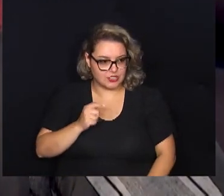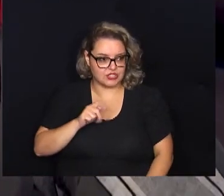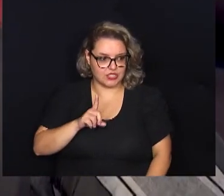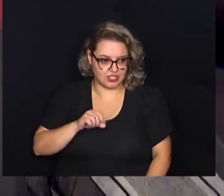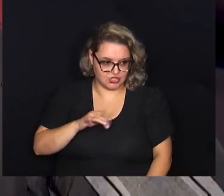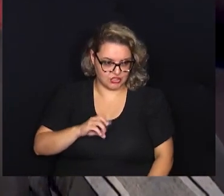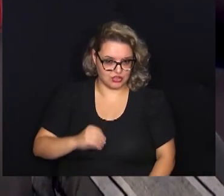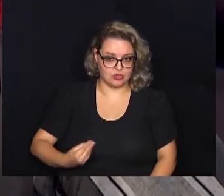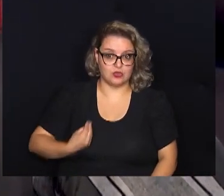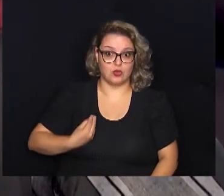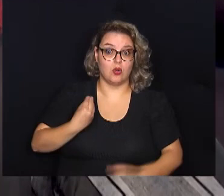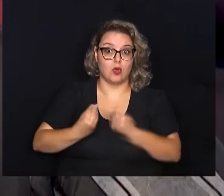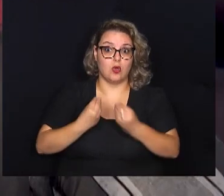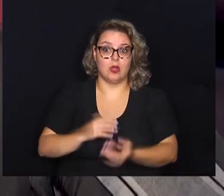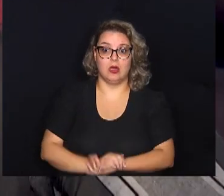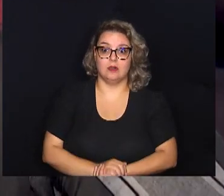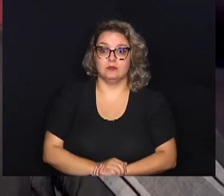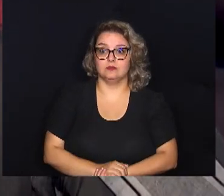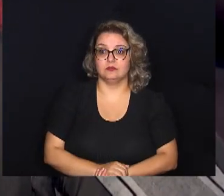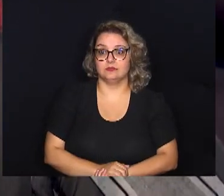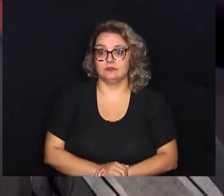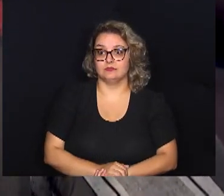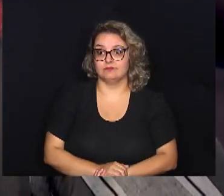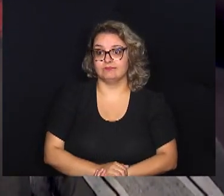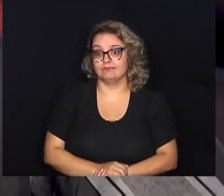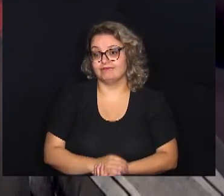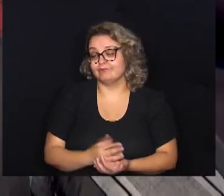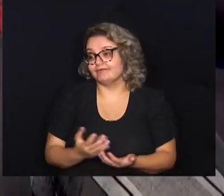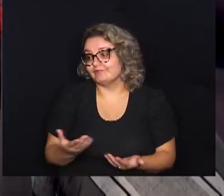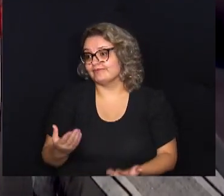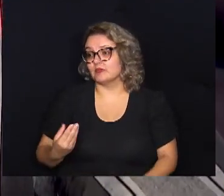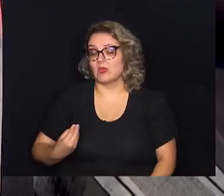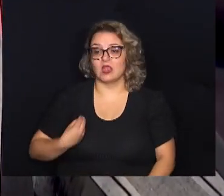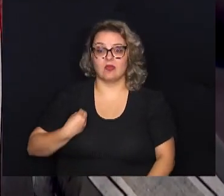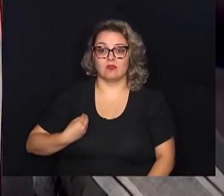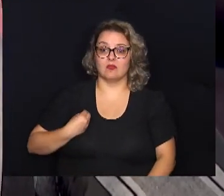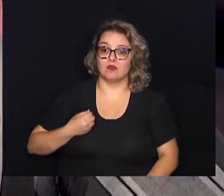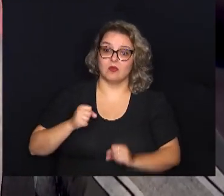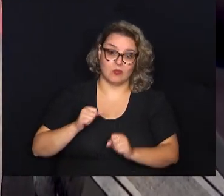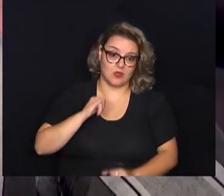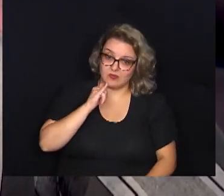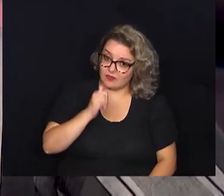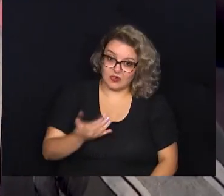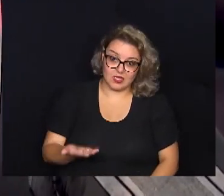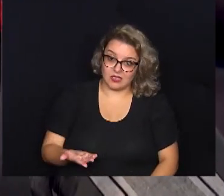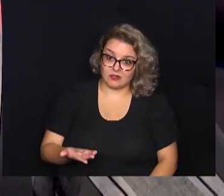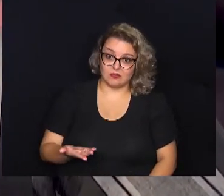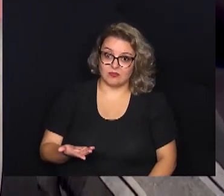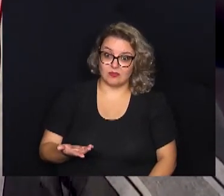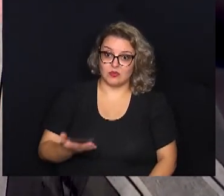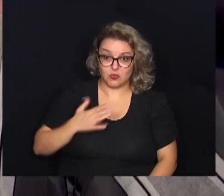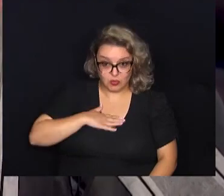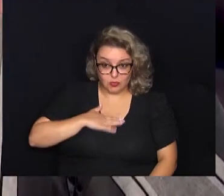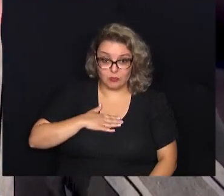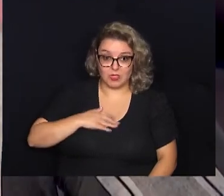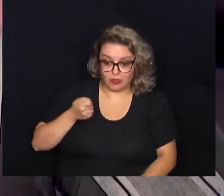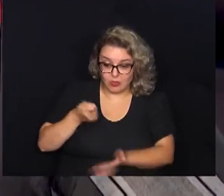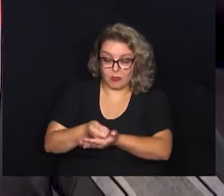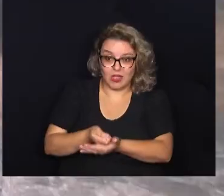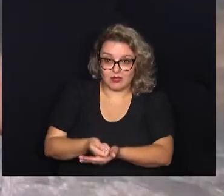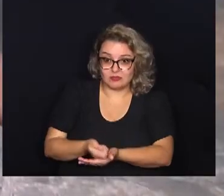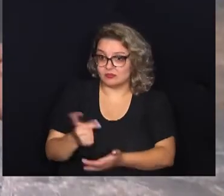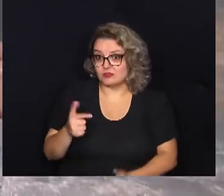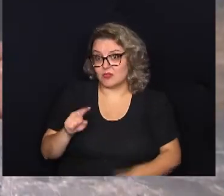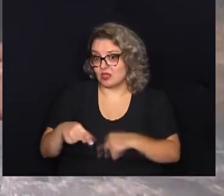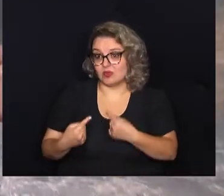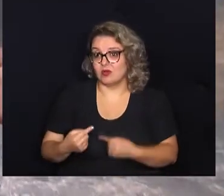como? Eu, assim, eu posso falar diretamente do bolso, do meu bolso, porque não tem outra